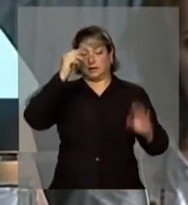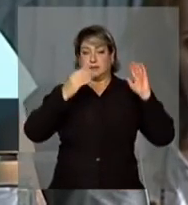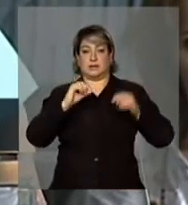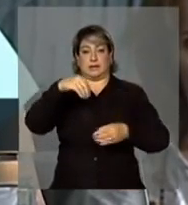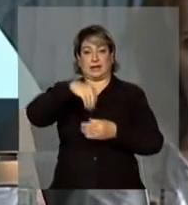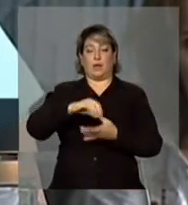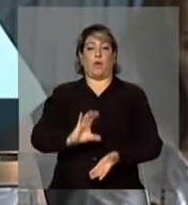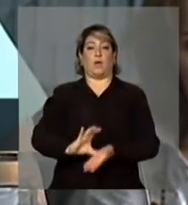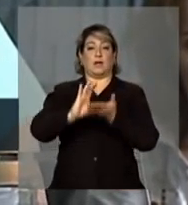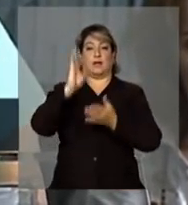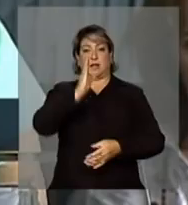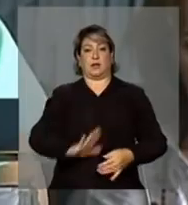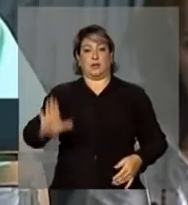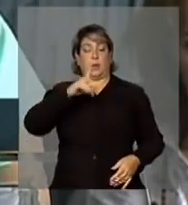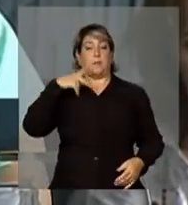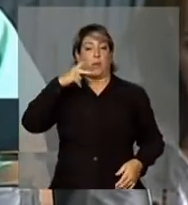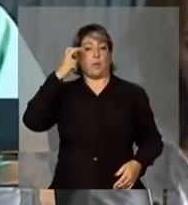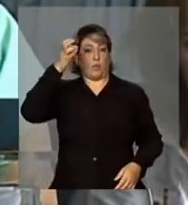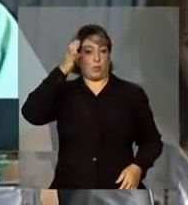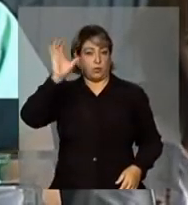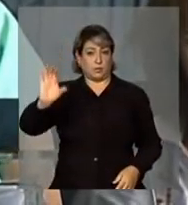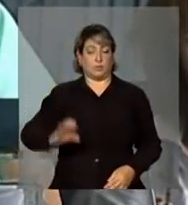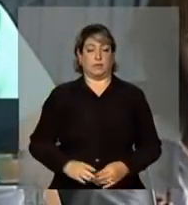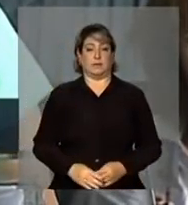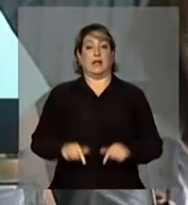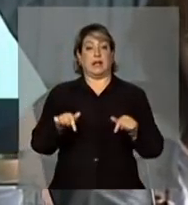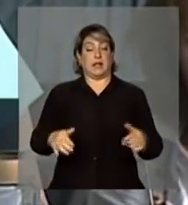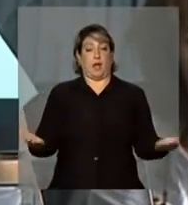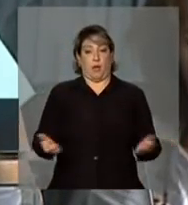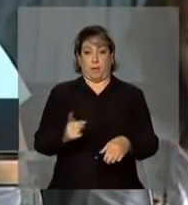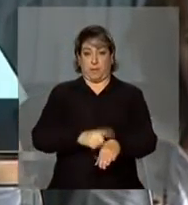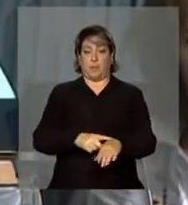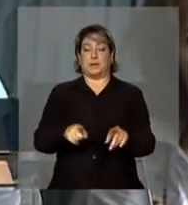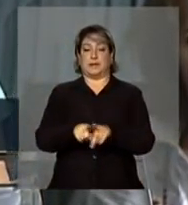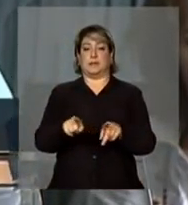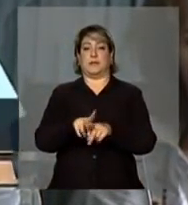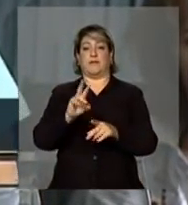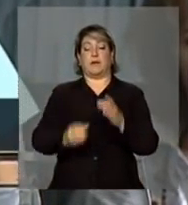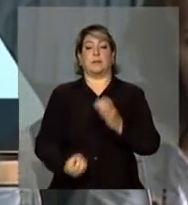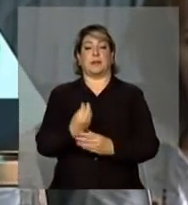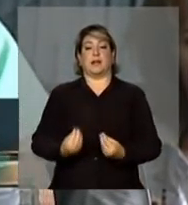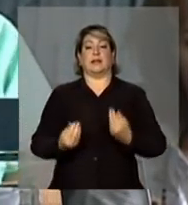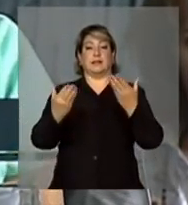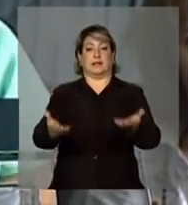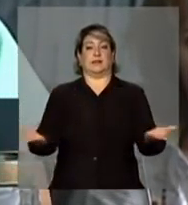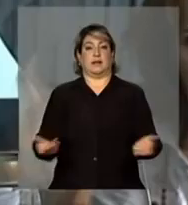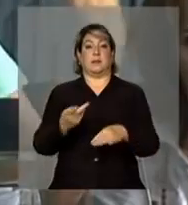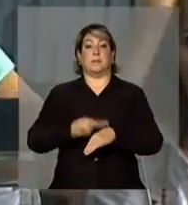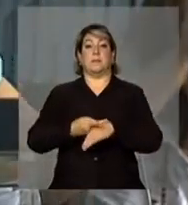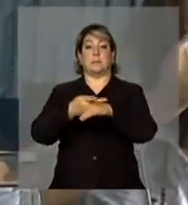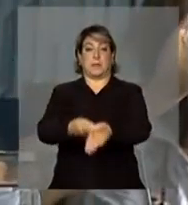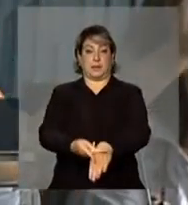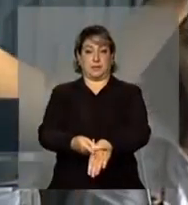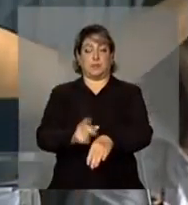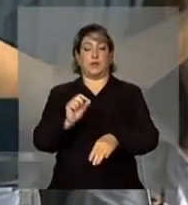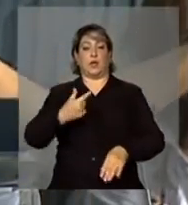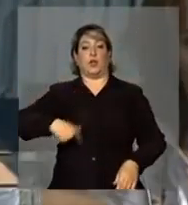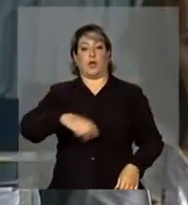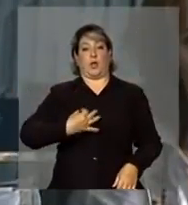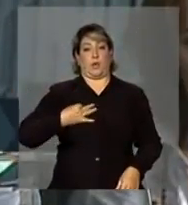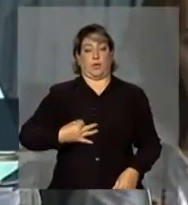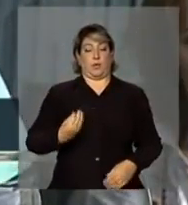Conselho Nacional de Política Cultural. Né, nesse momento também será lançado, entregue, o prêmio do que é nosso